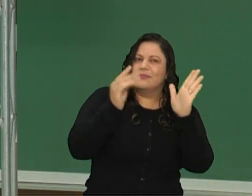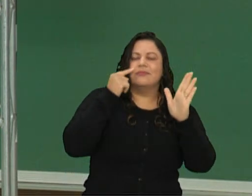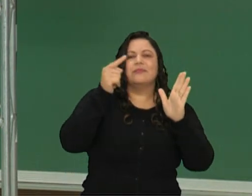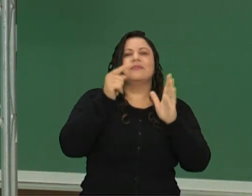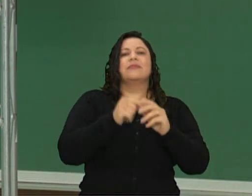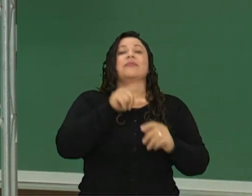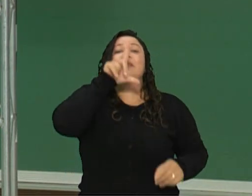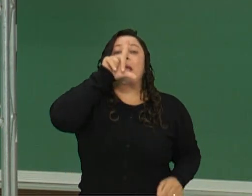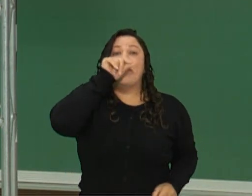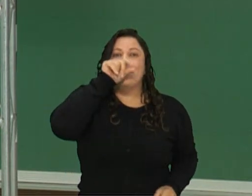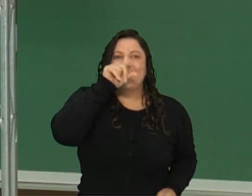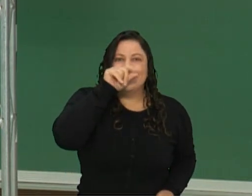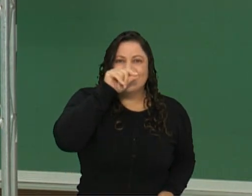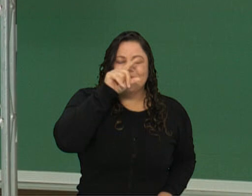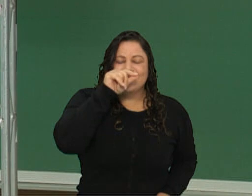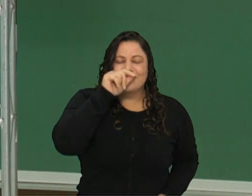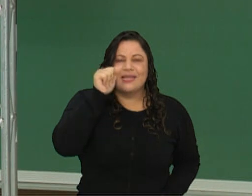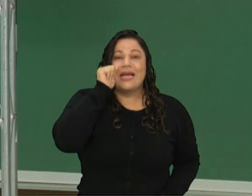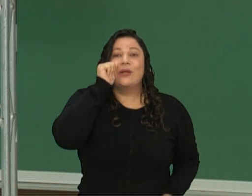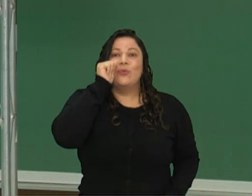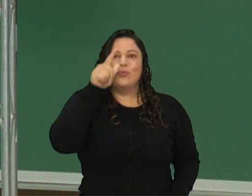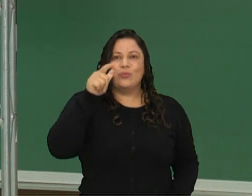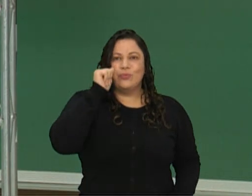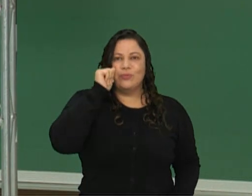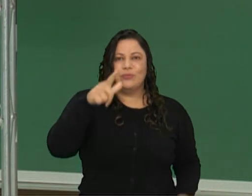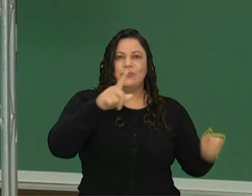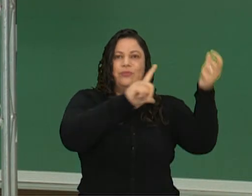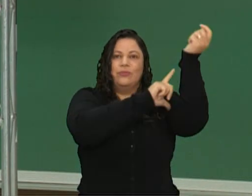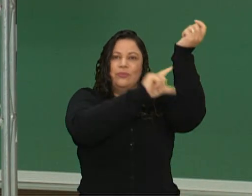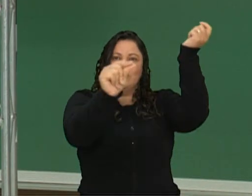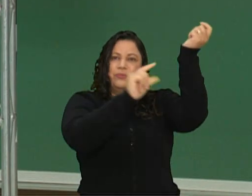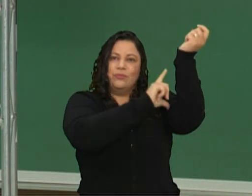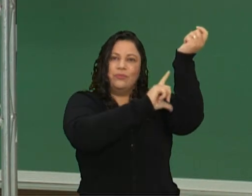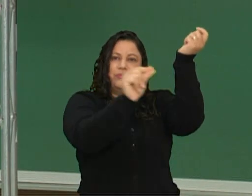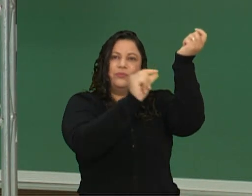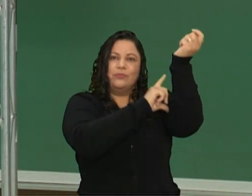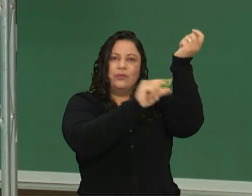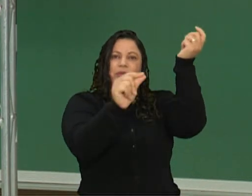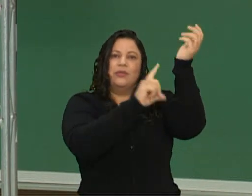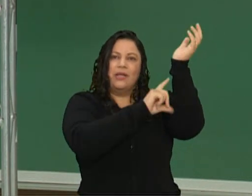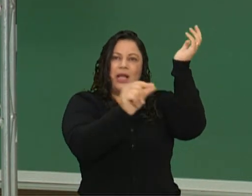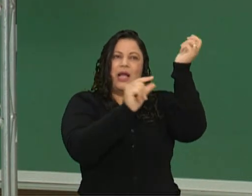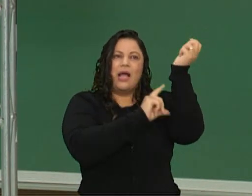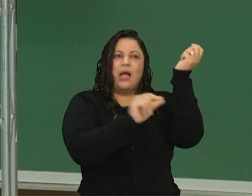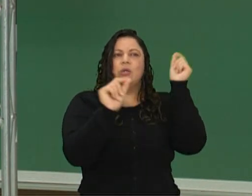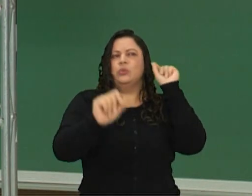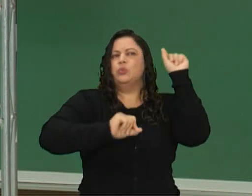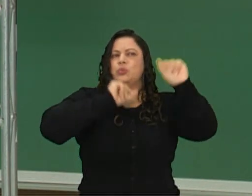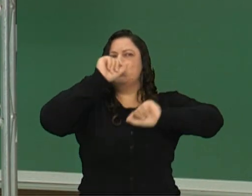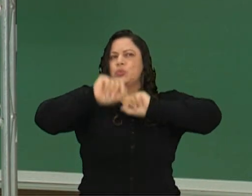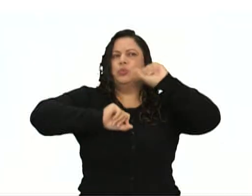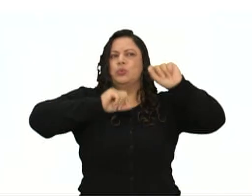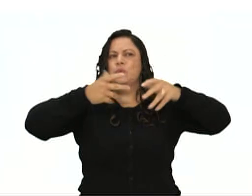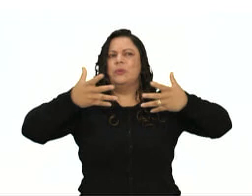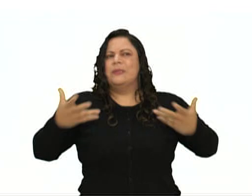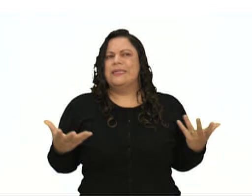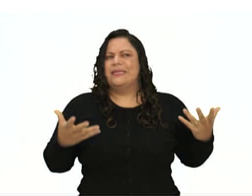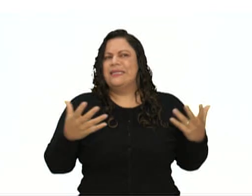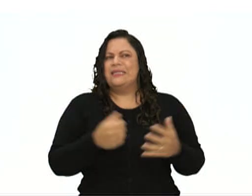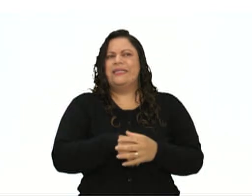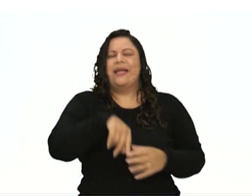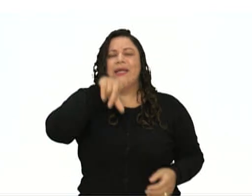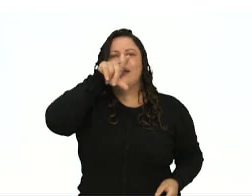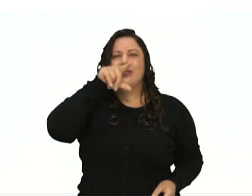azul não é alimento sagrado, o tema aqui é alimento sagrado, mas não estamos falando da gralha como alimento, não. Olha o que tem na boca dela, um